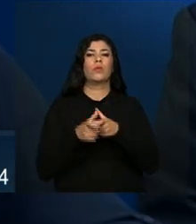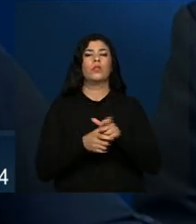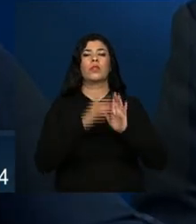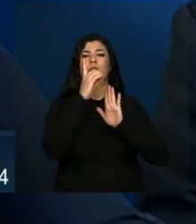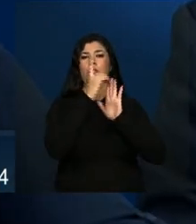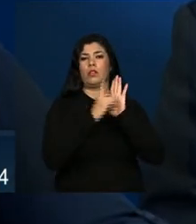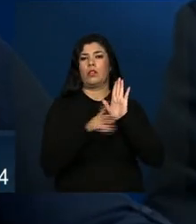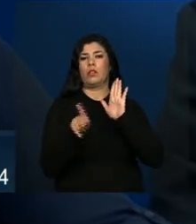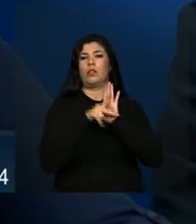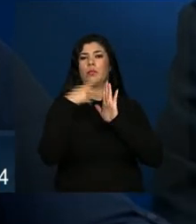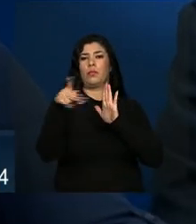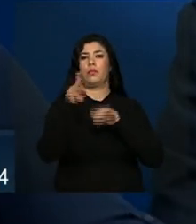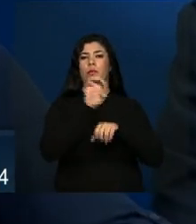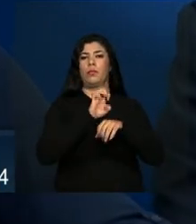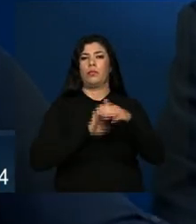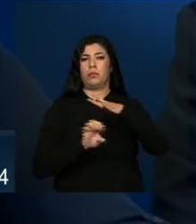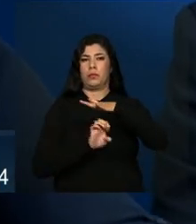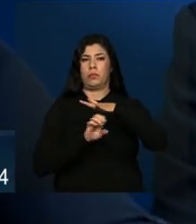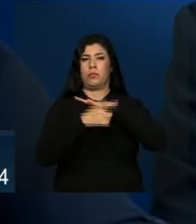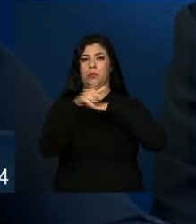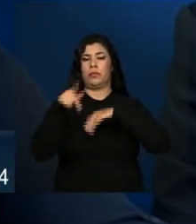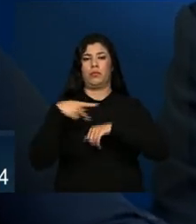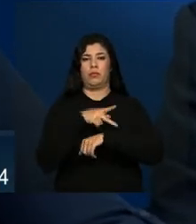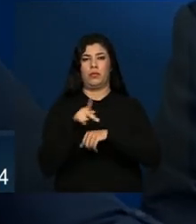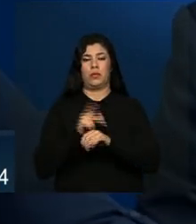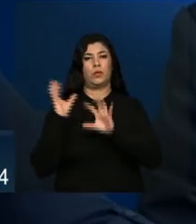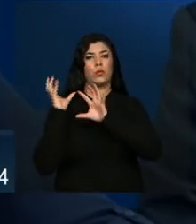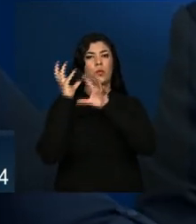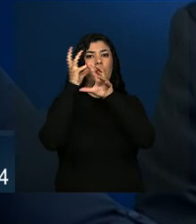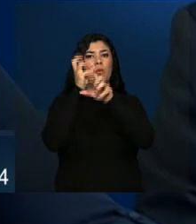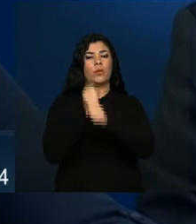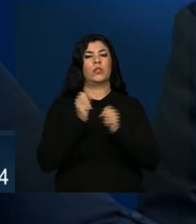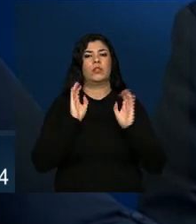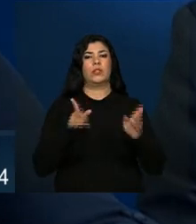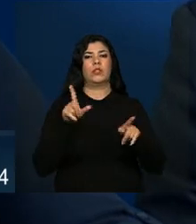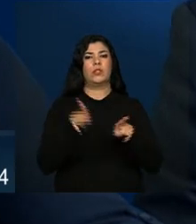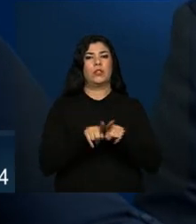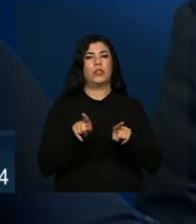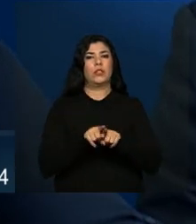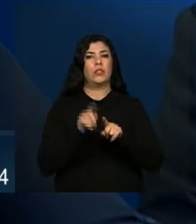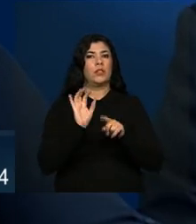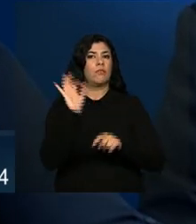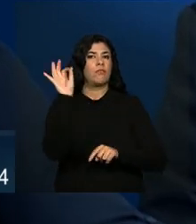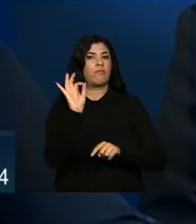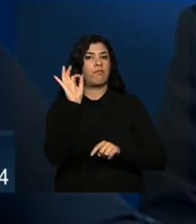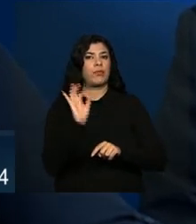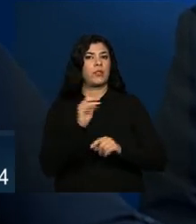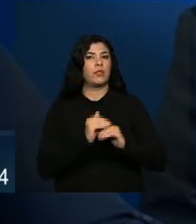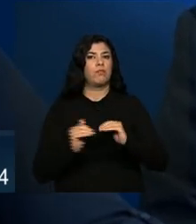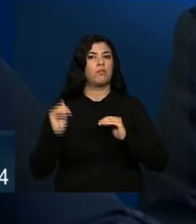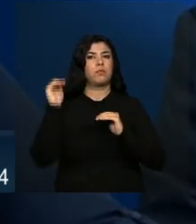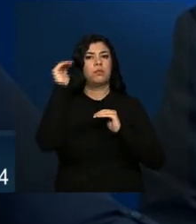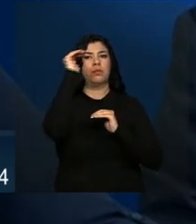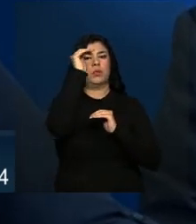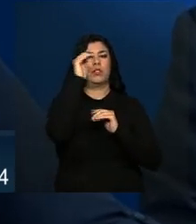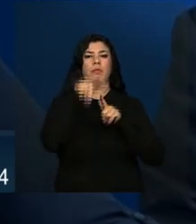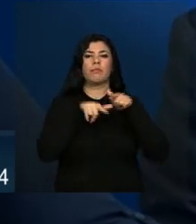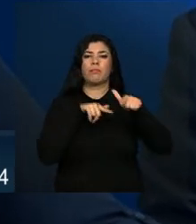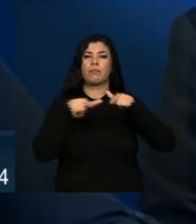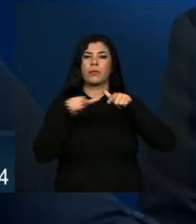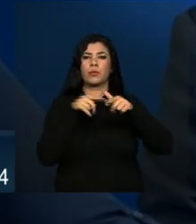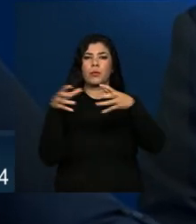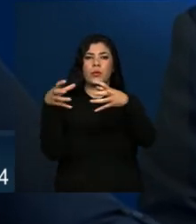das próprias empresas bom somado tudo isso nós tivemos é significativo esse ano no